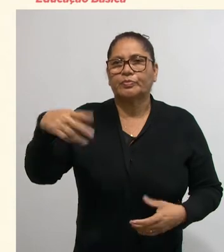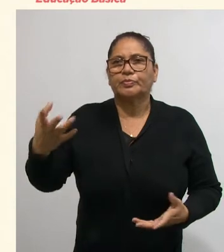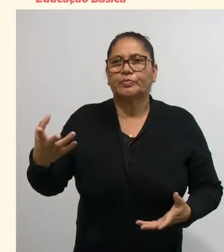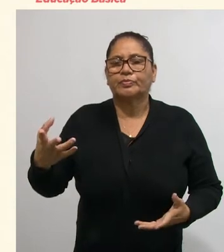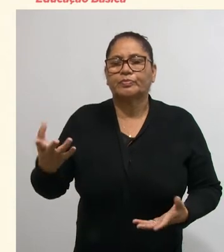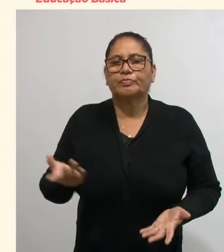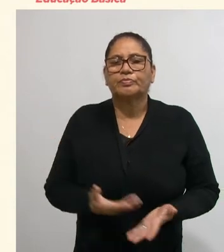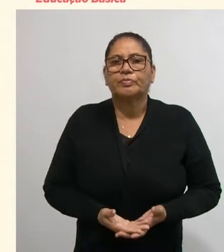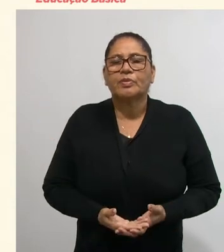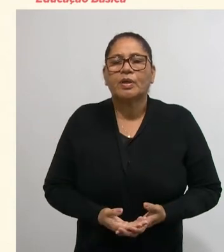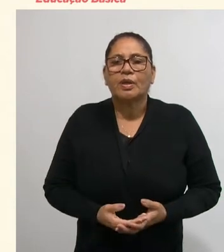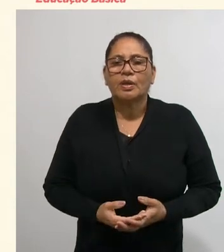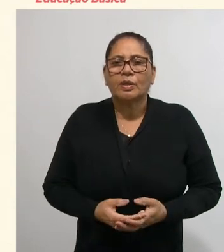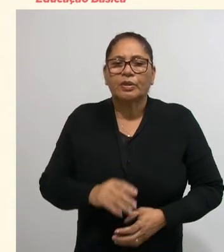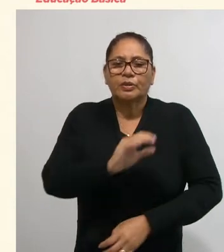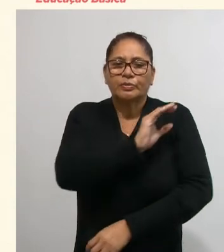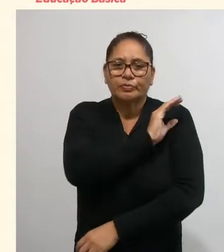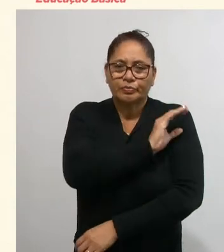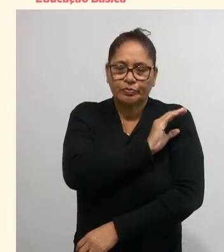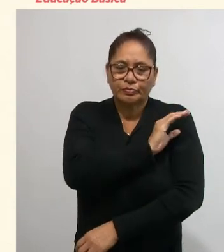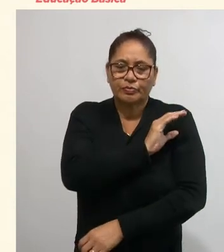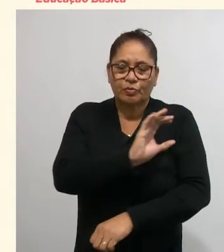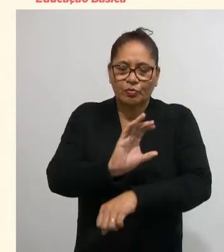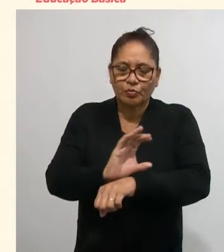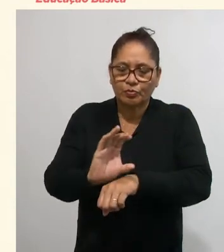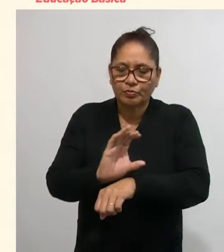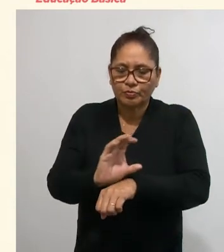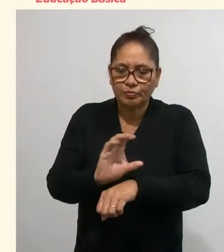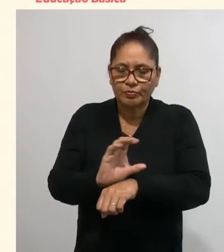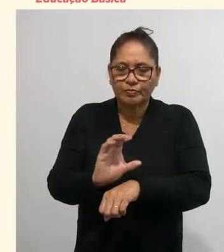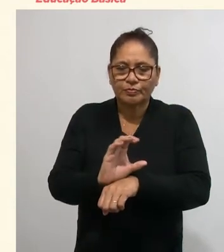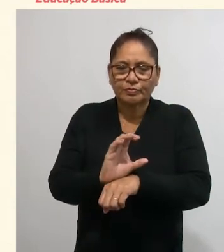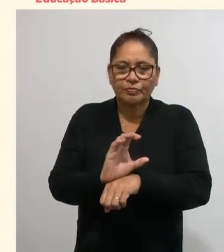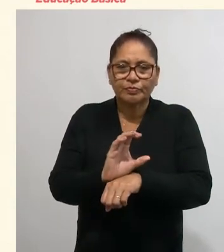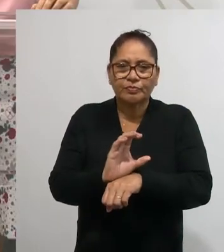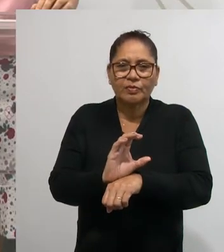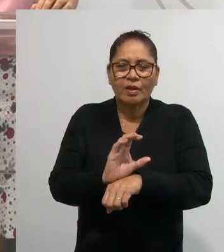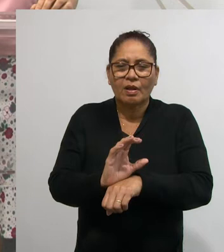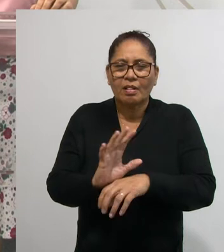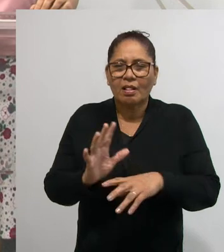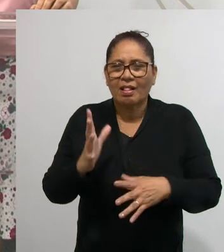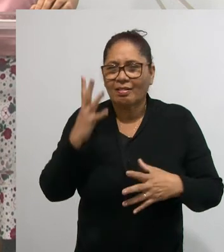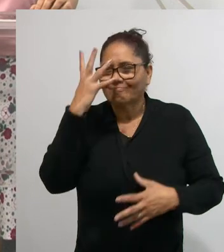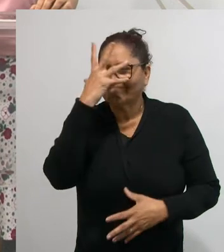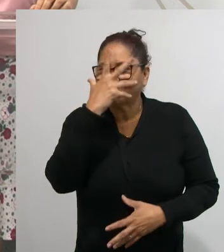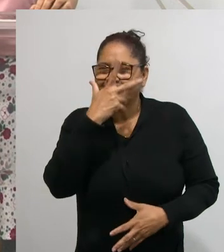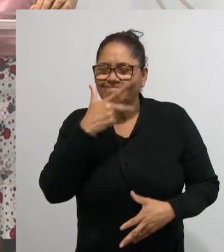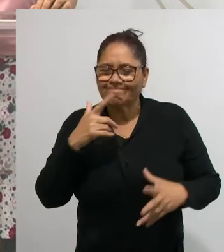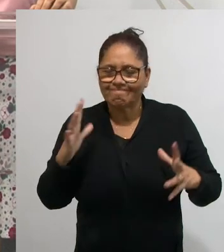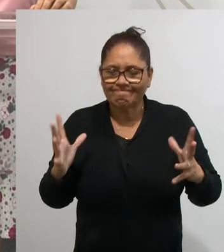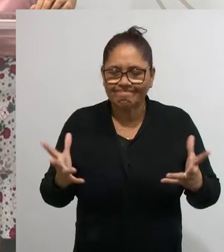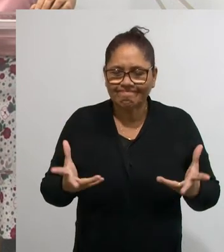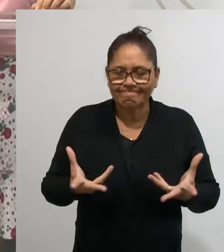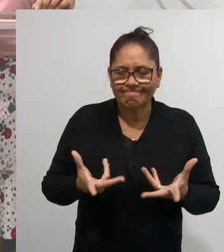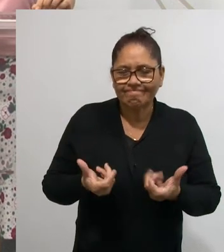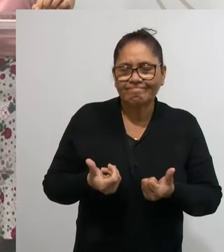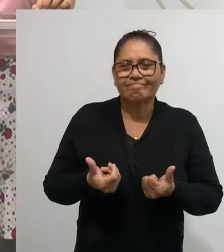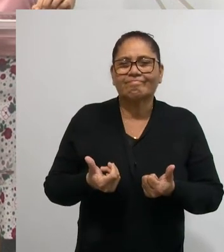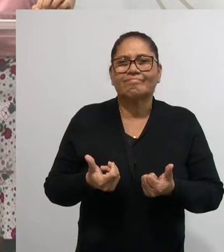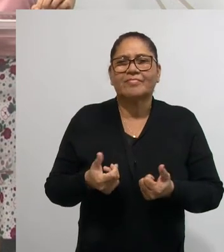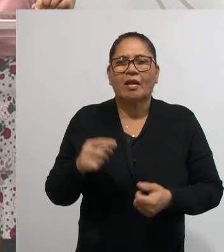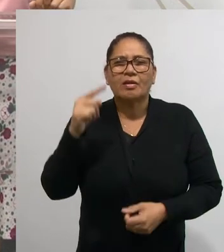e estou coordenadora deste curso esse curso tão lindo tão maravilhoso que e